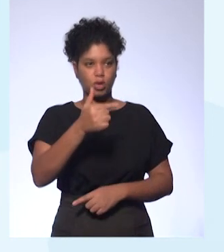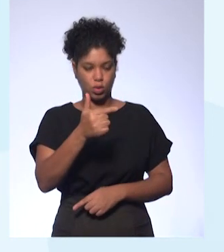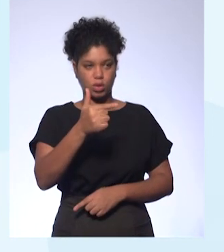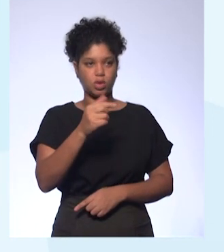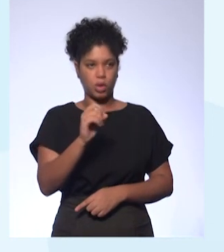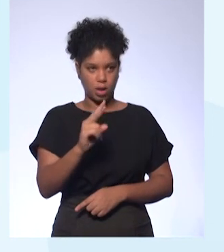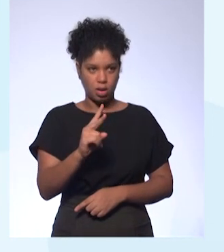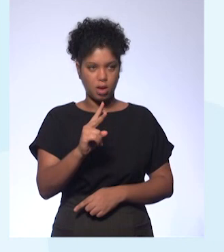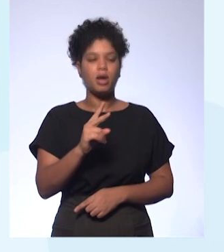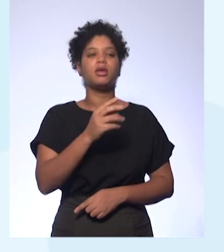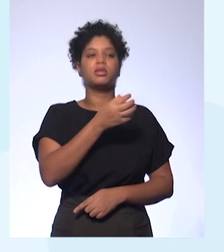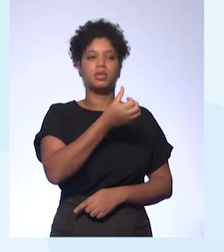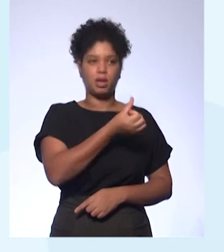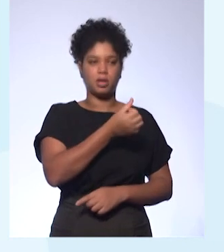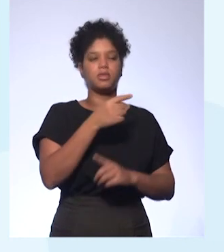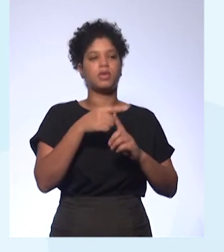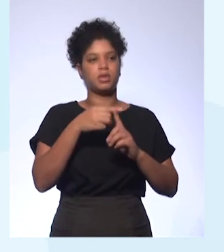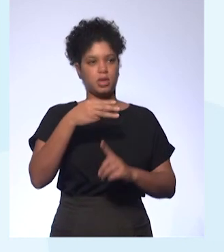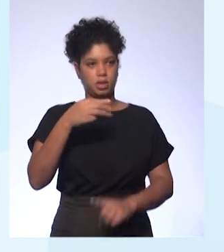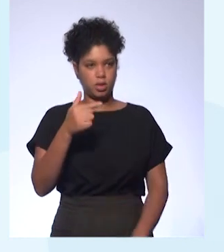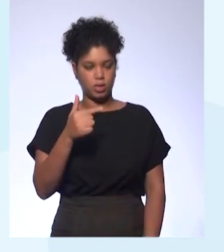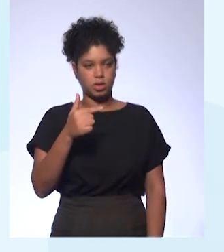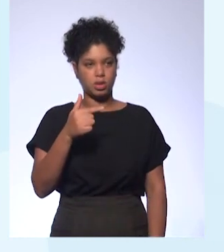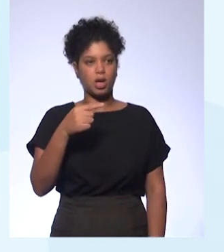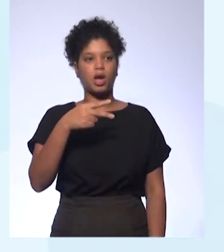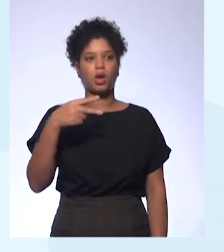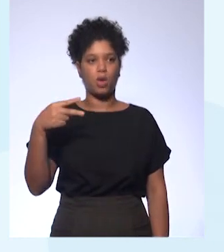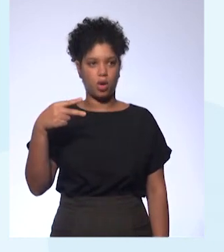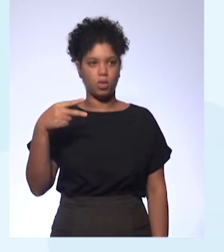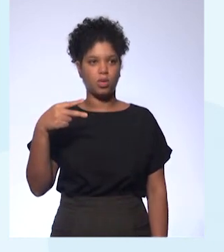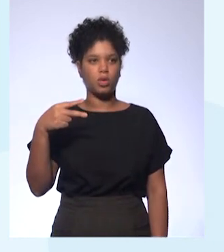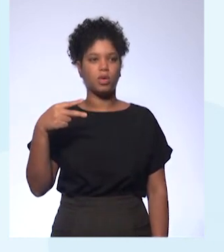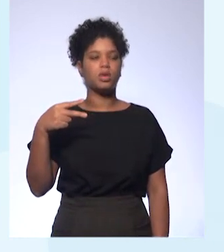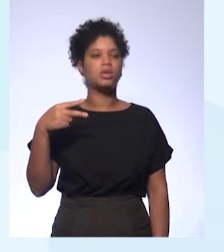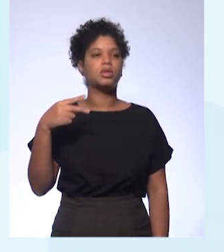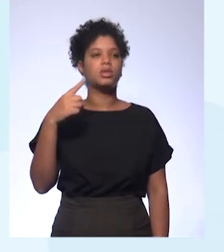certo? 6 vezes 32 é igual a